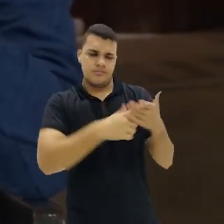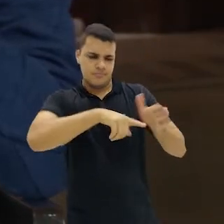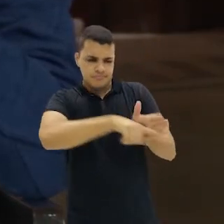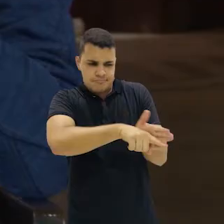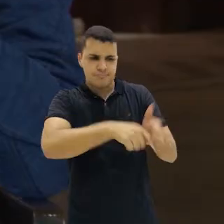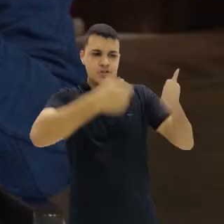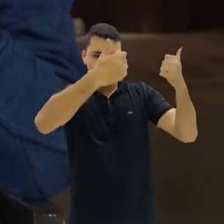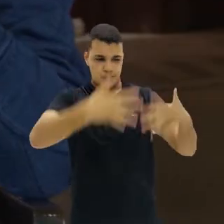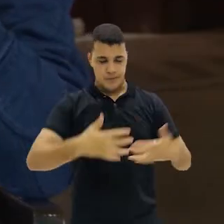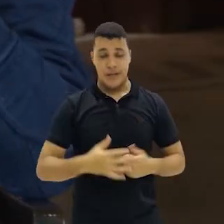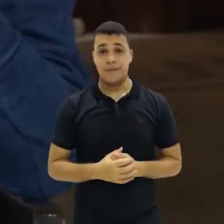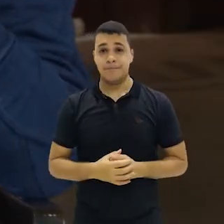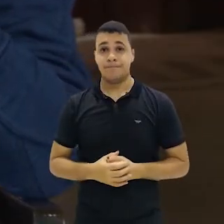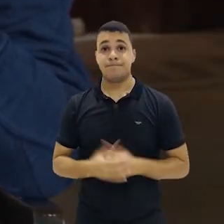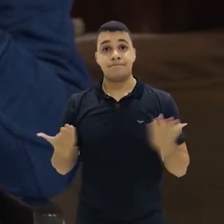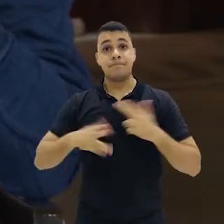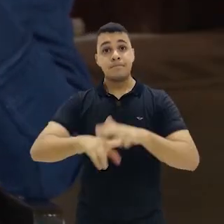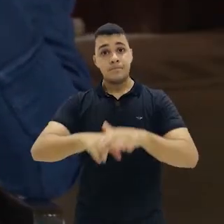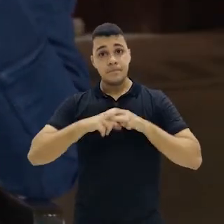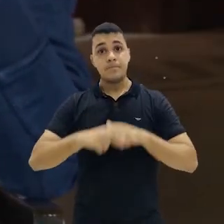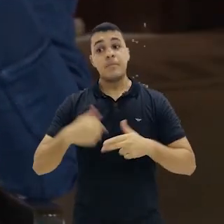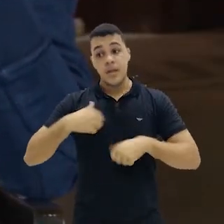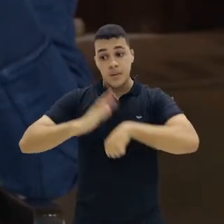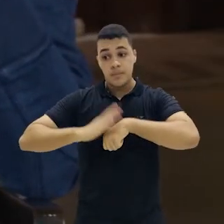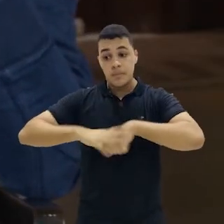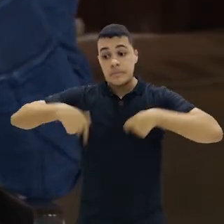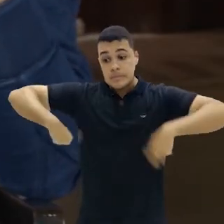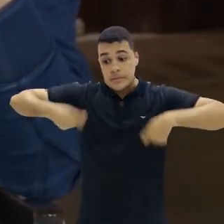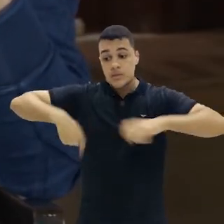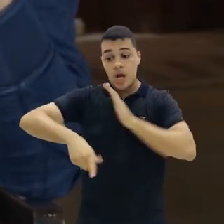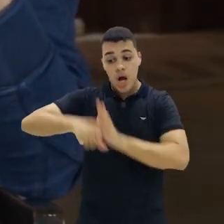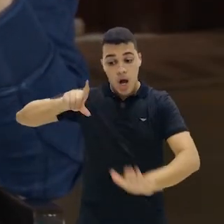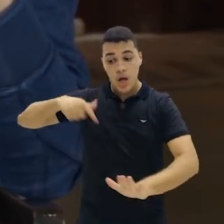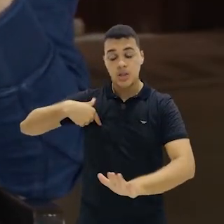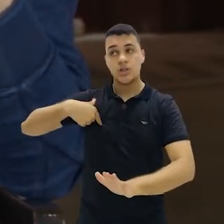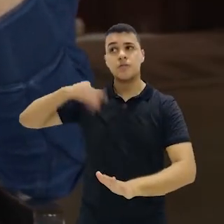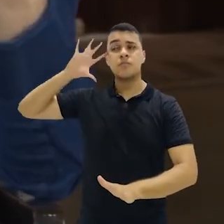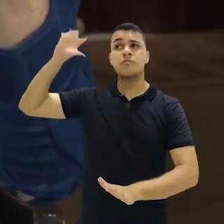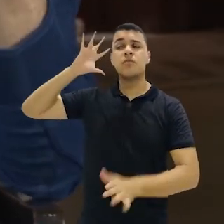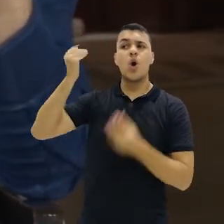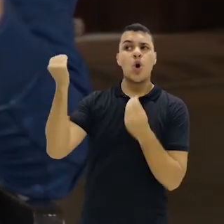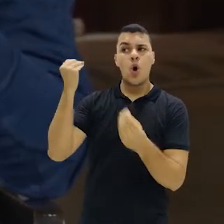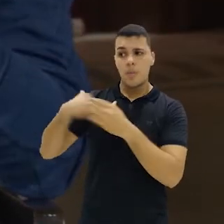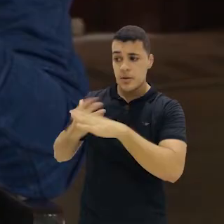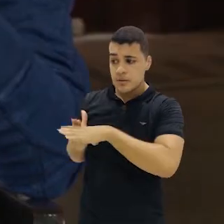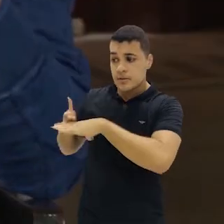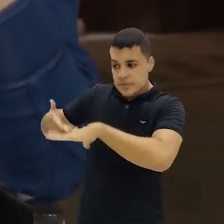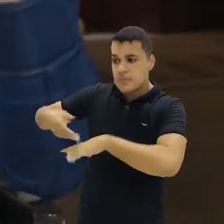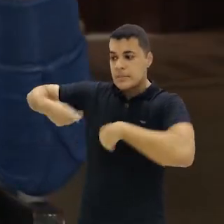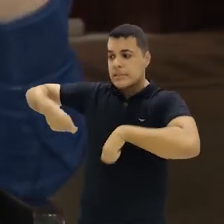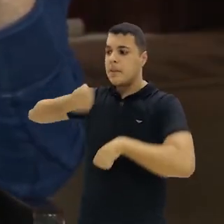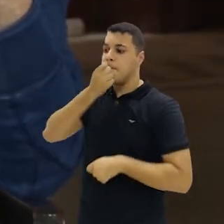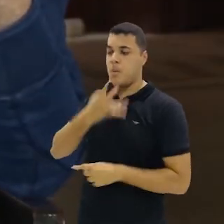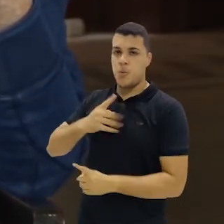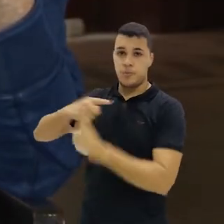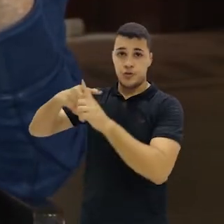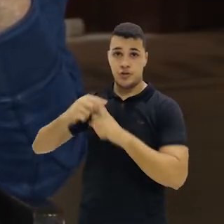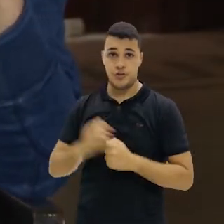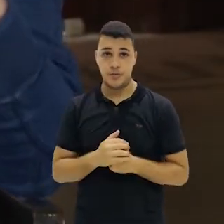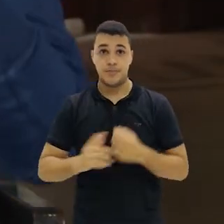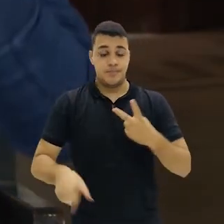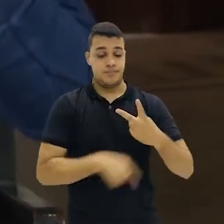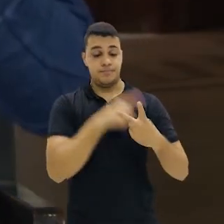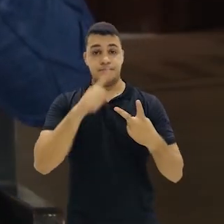potencialmente, a minha intervenção é benéfica. 2, ele só se justifica também quando existe uma